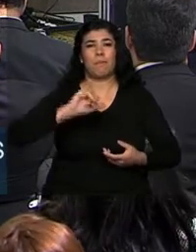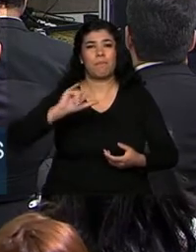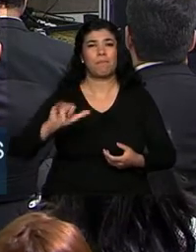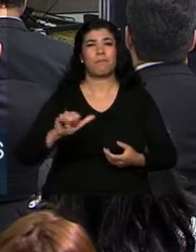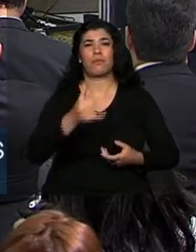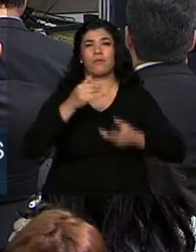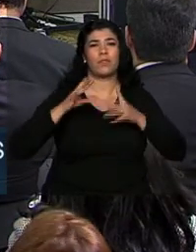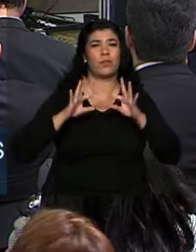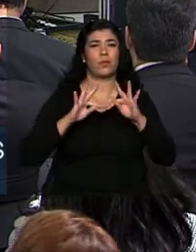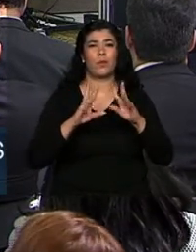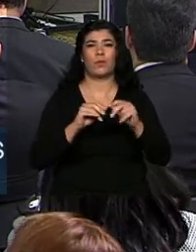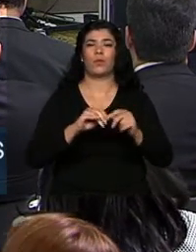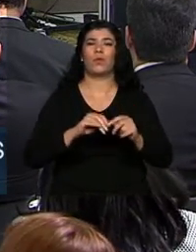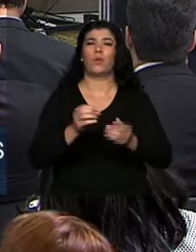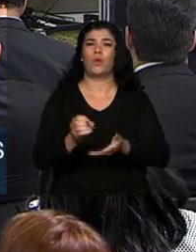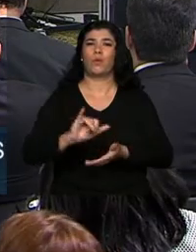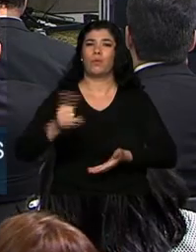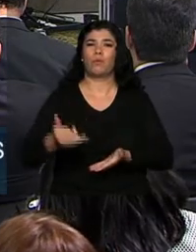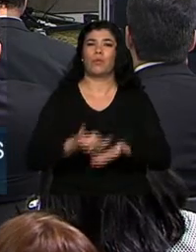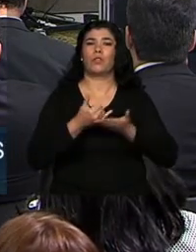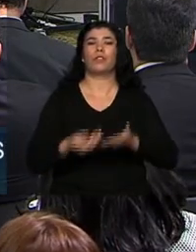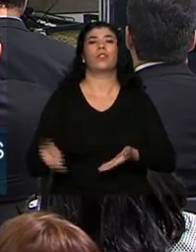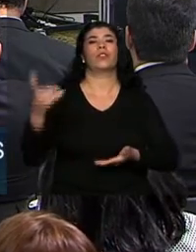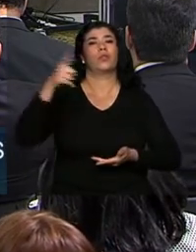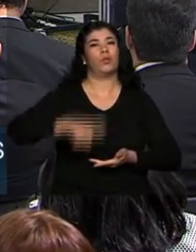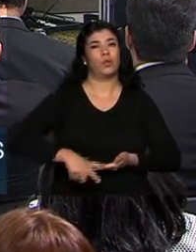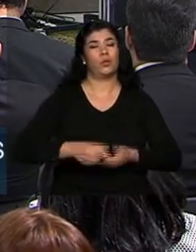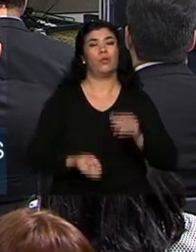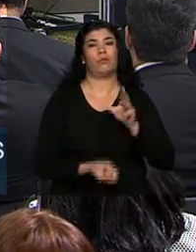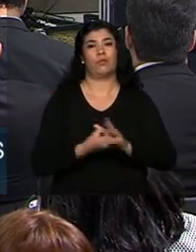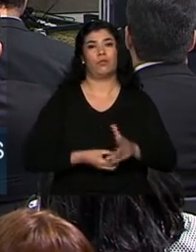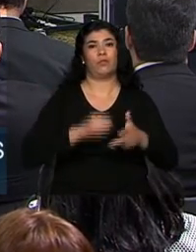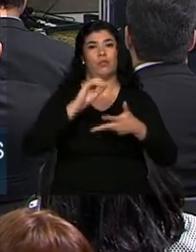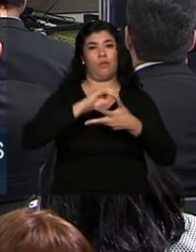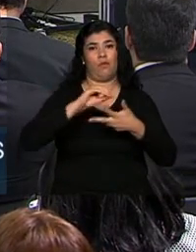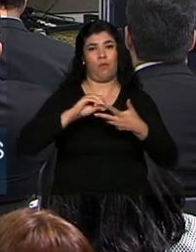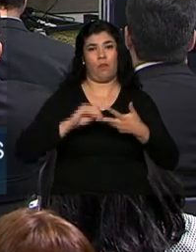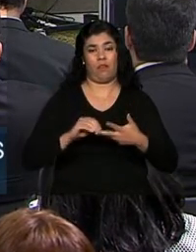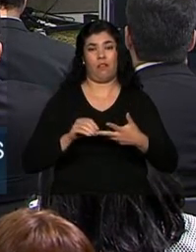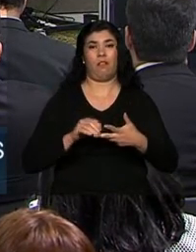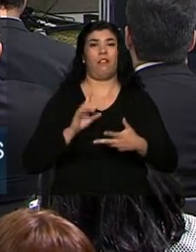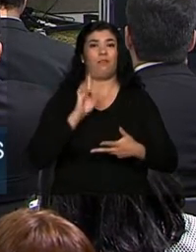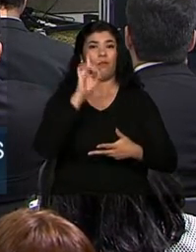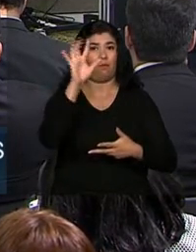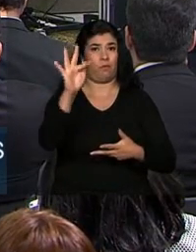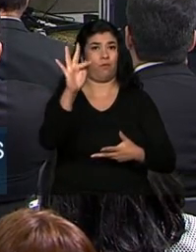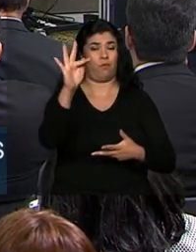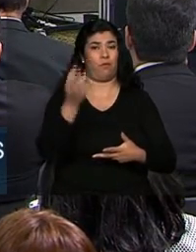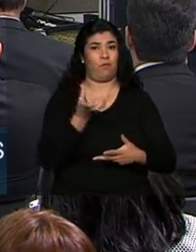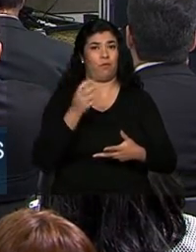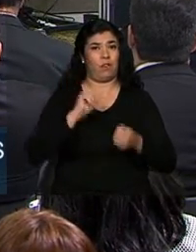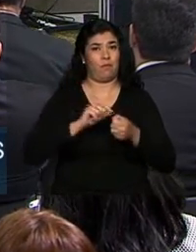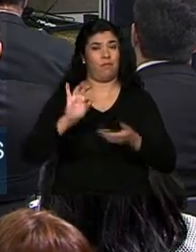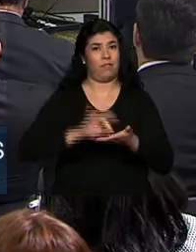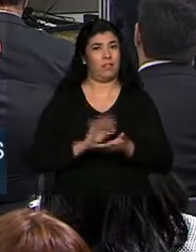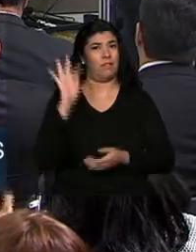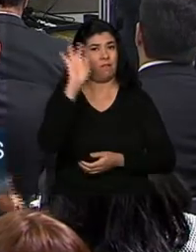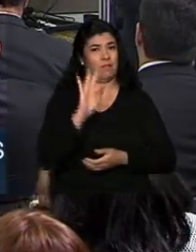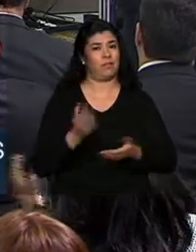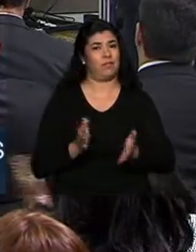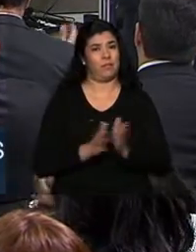aproveitei as oportunidades e agora vem o Enem de novo, fiz a minha inscrição do Enem e, se Deus quiser, agora vou alcançar a minha faculdade.